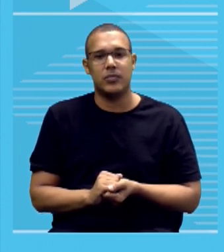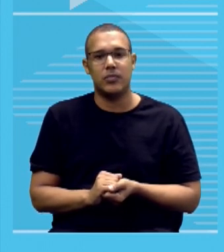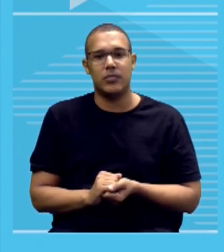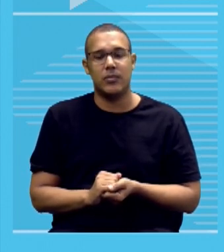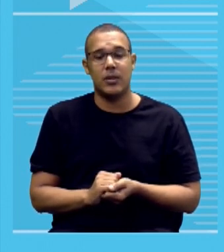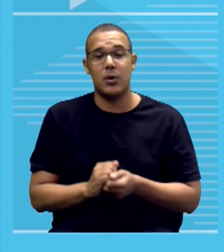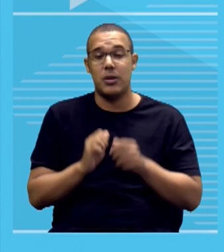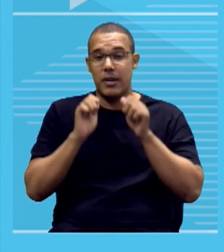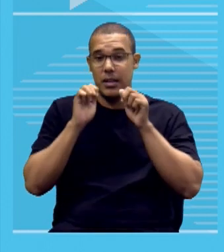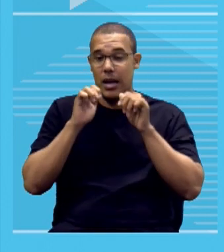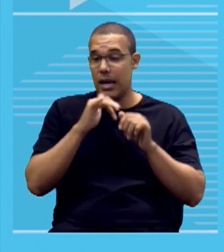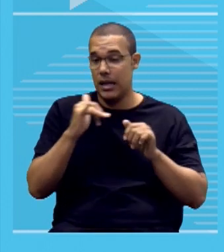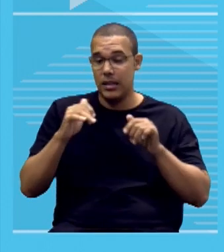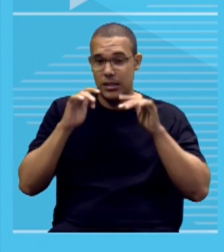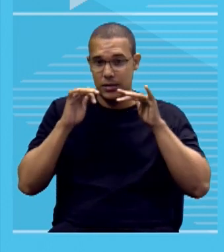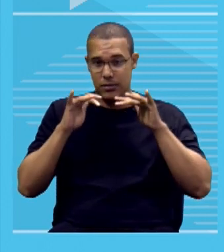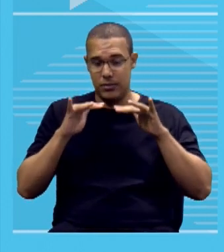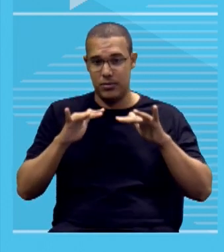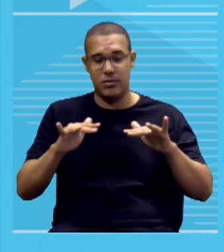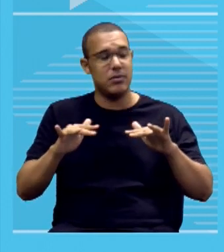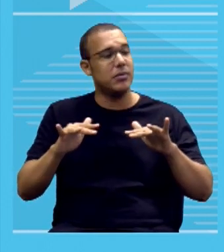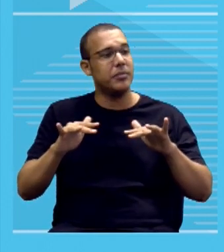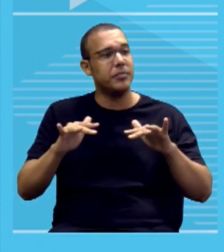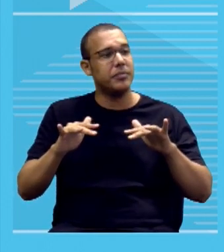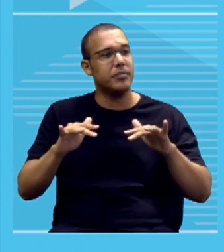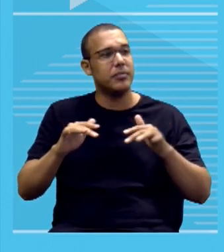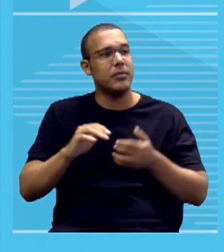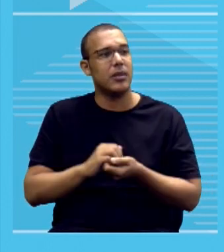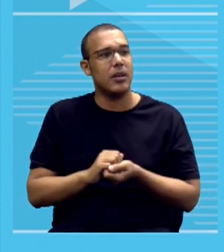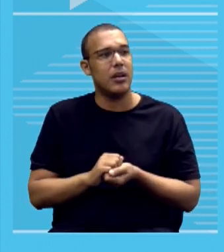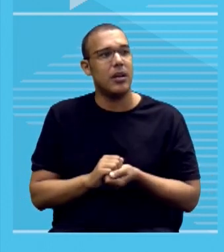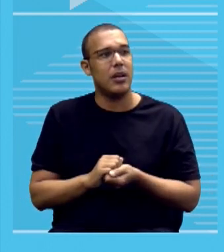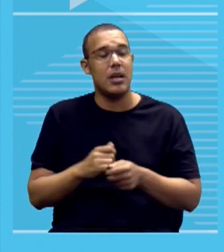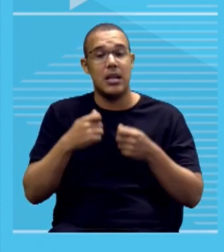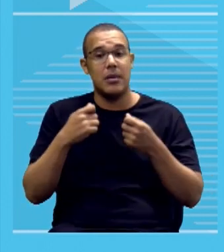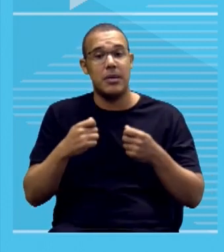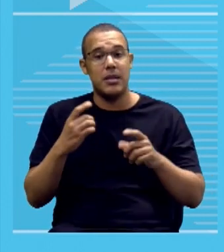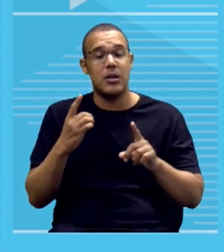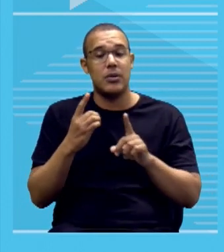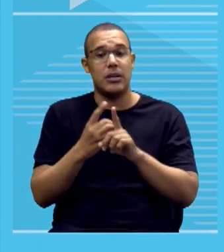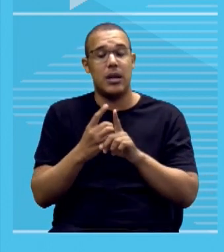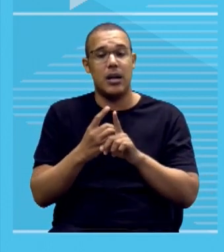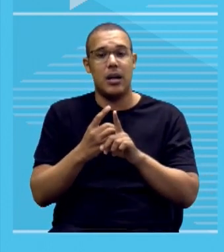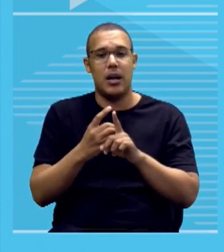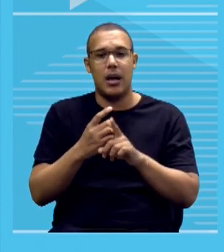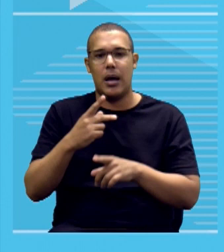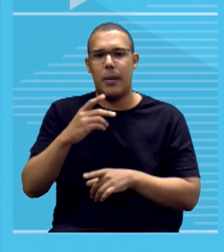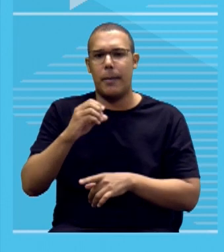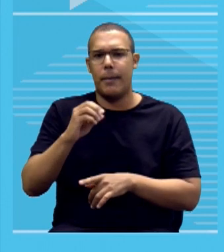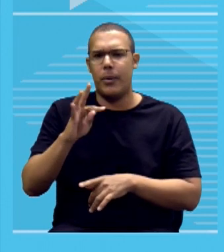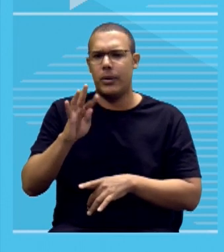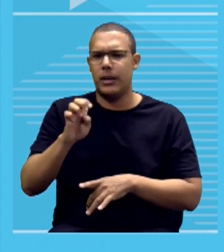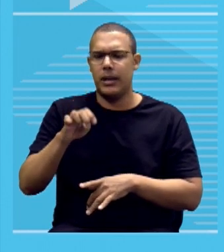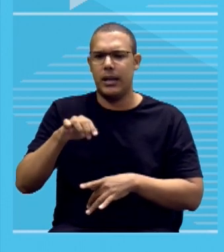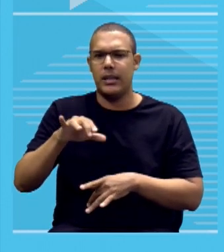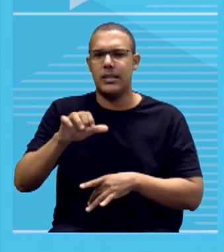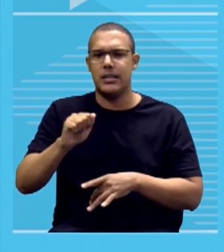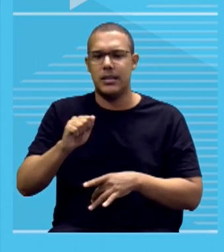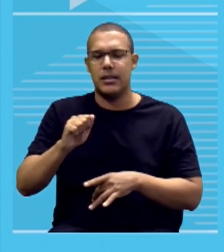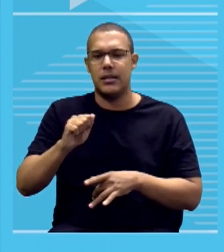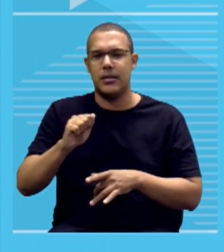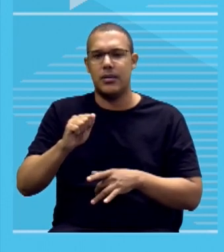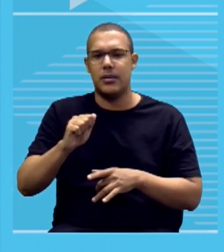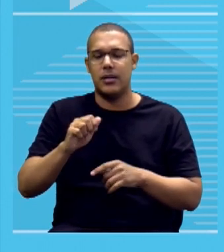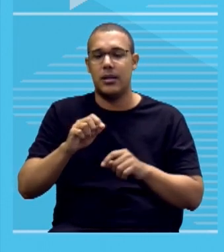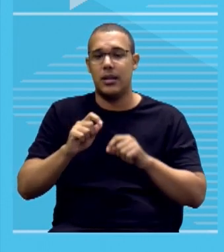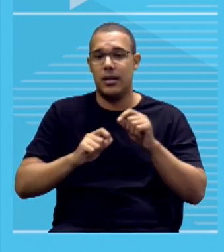vai dissipar isso aqui, ele tem que saber o valor da potência gerada. A potência gerada seria